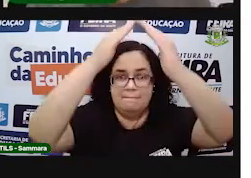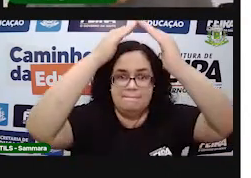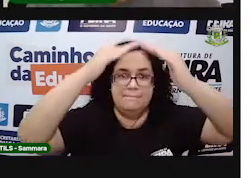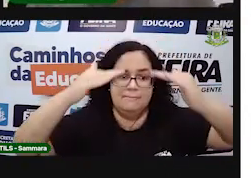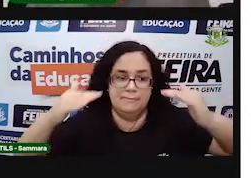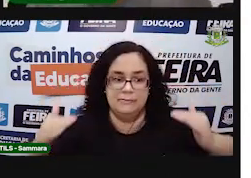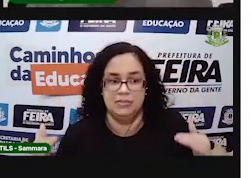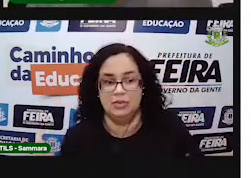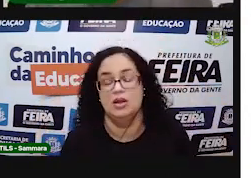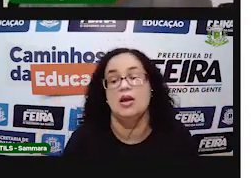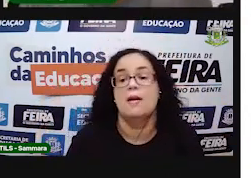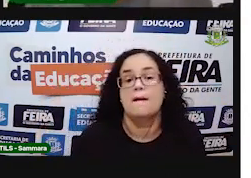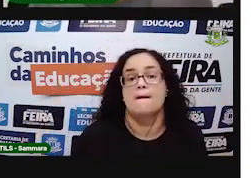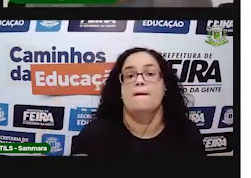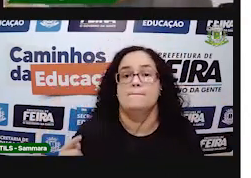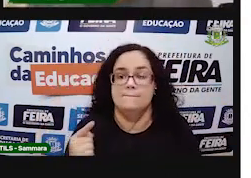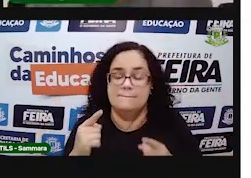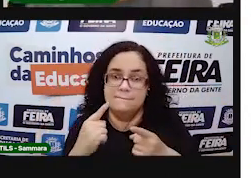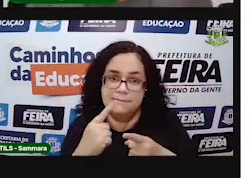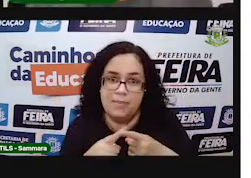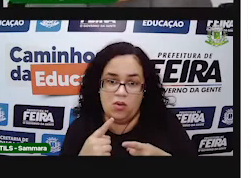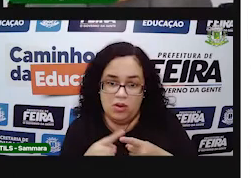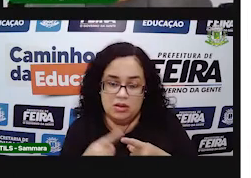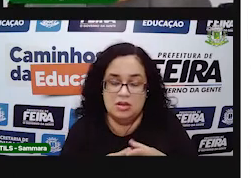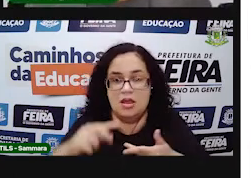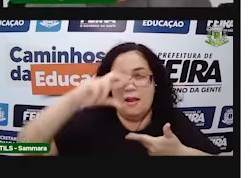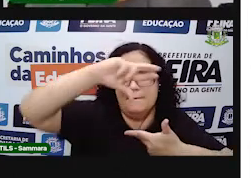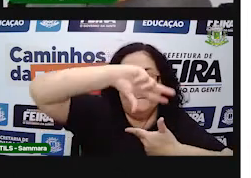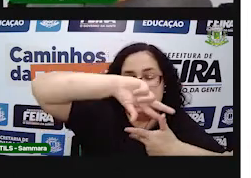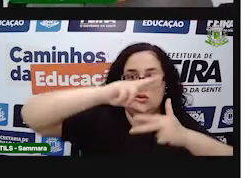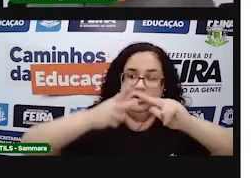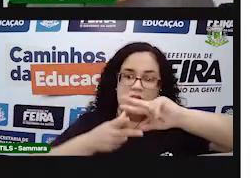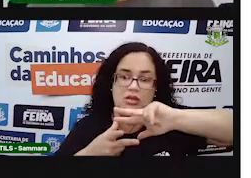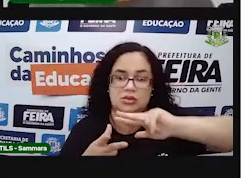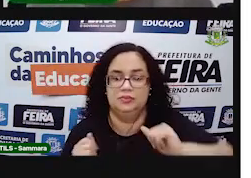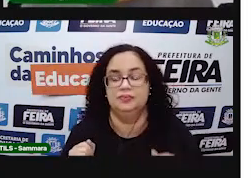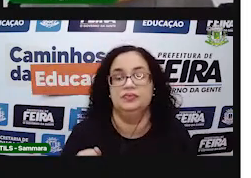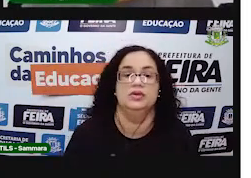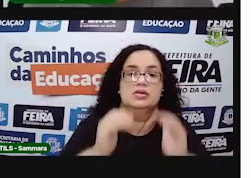de pirâmides por conta do poliedro pirâmide. Então,